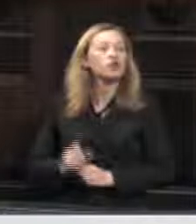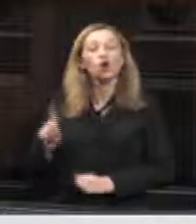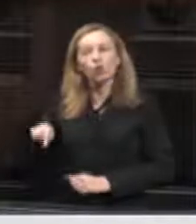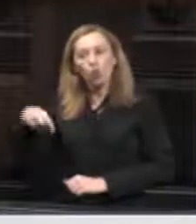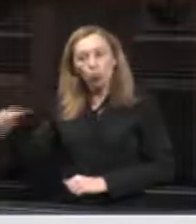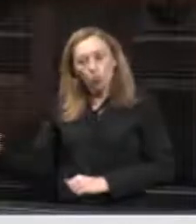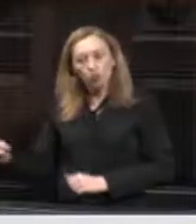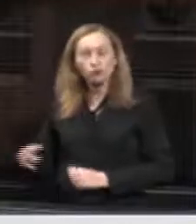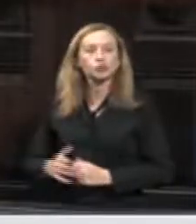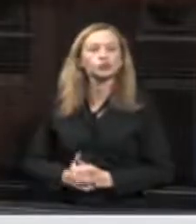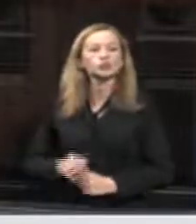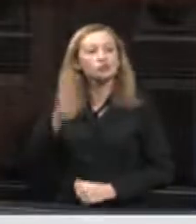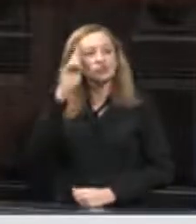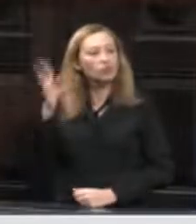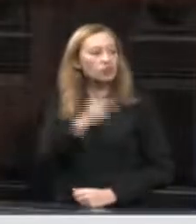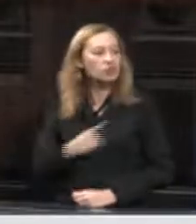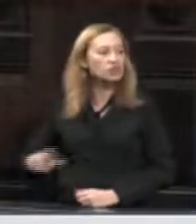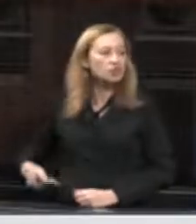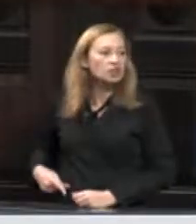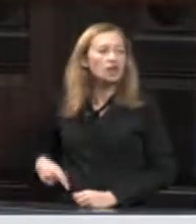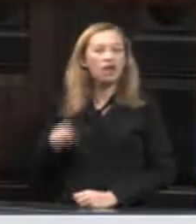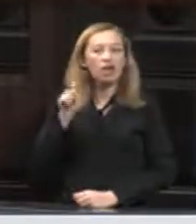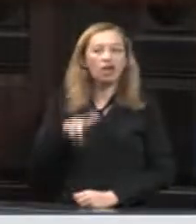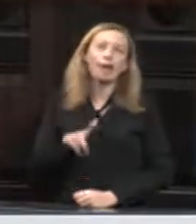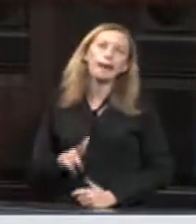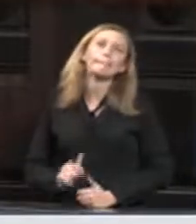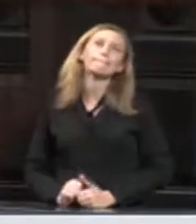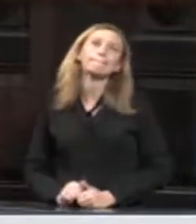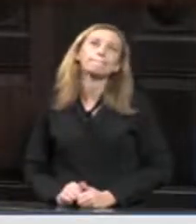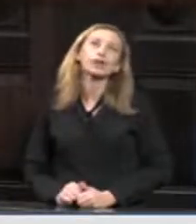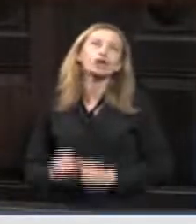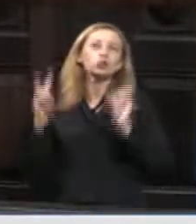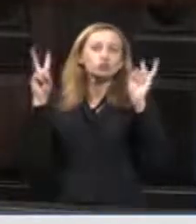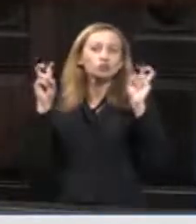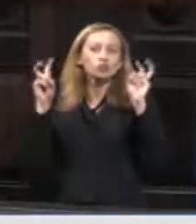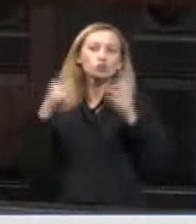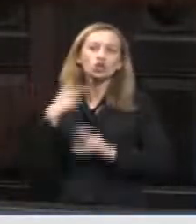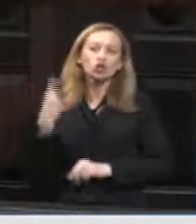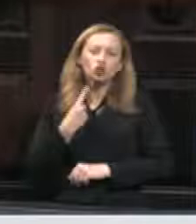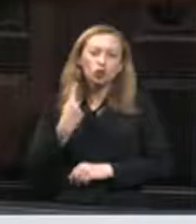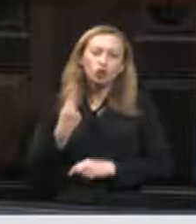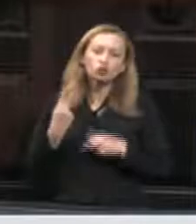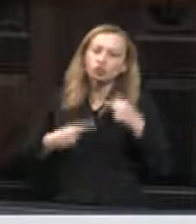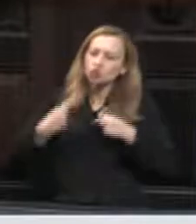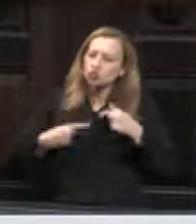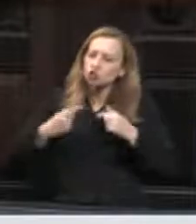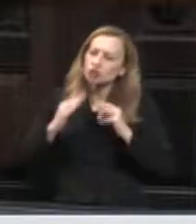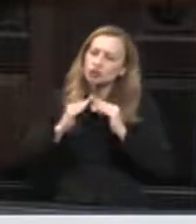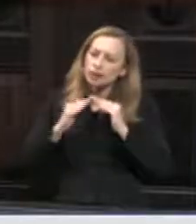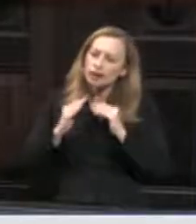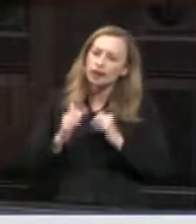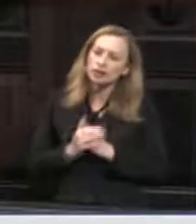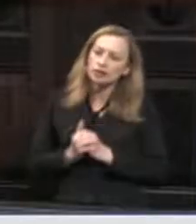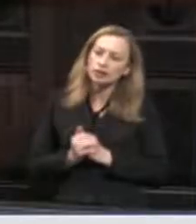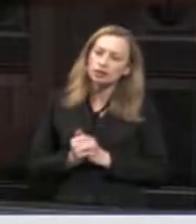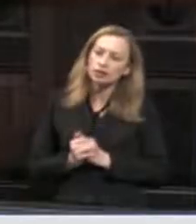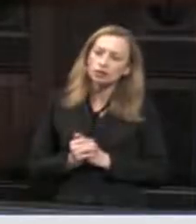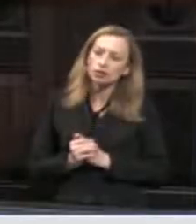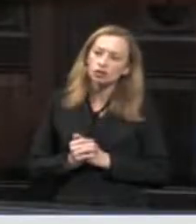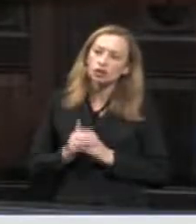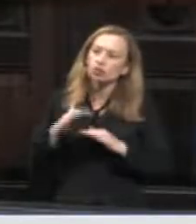tema, senhor presidente, é um tema que nós vamos discutir nessa casa com